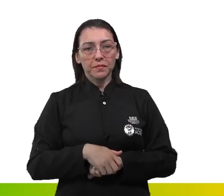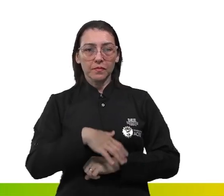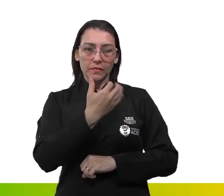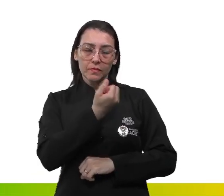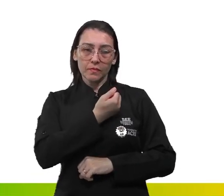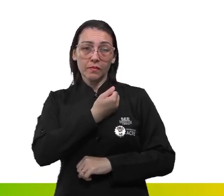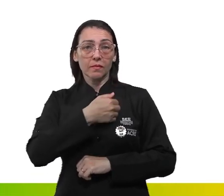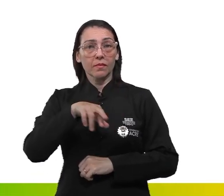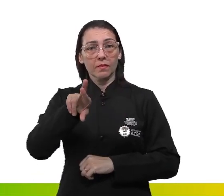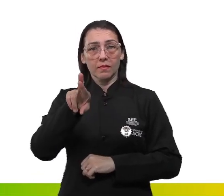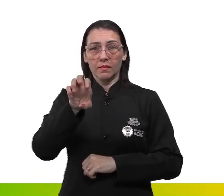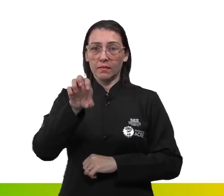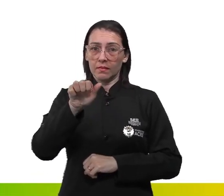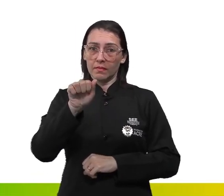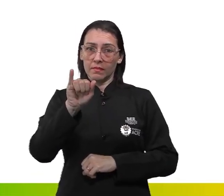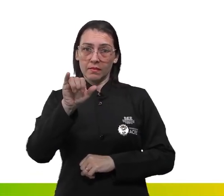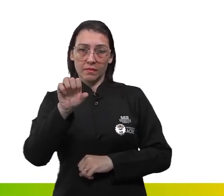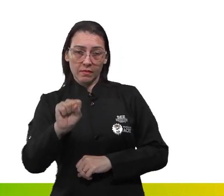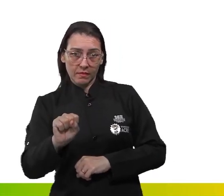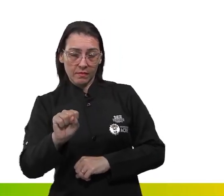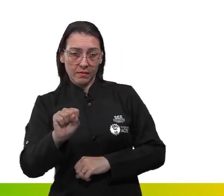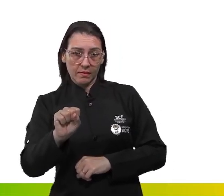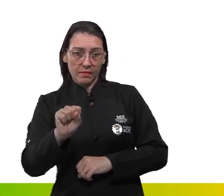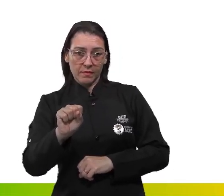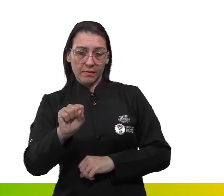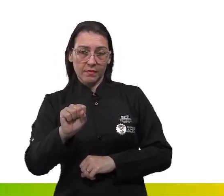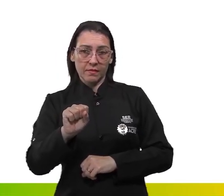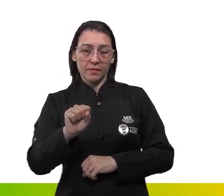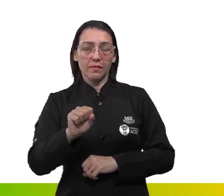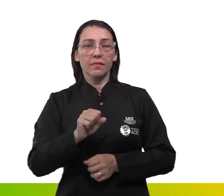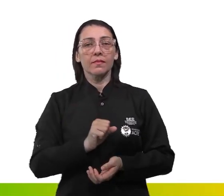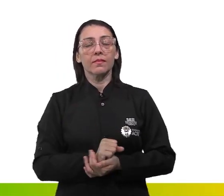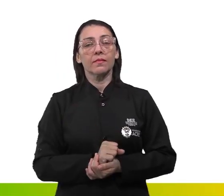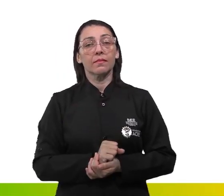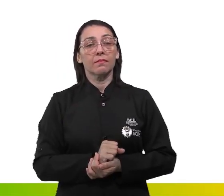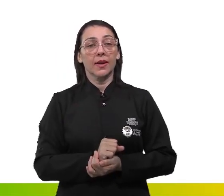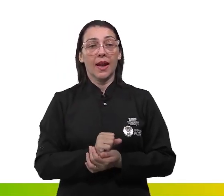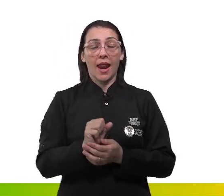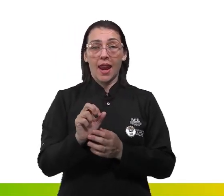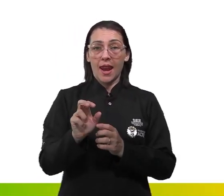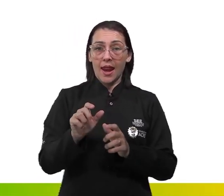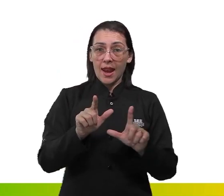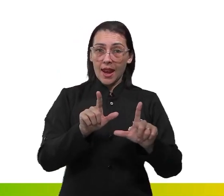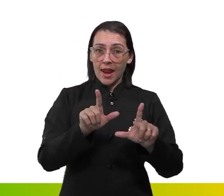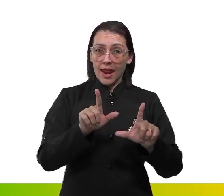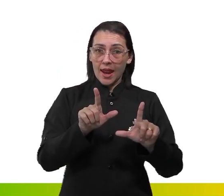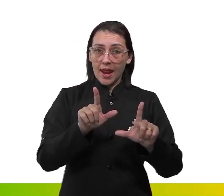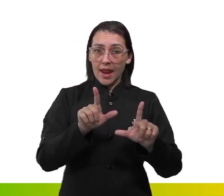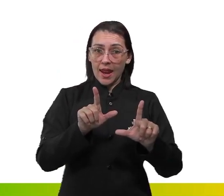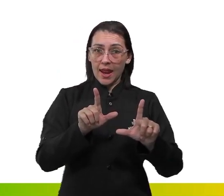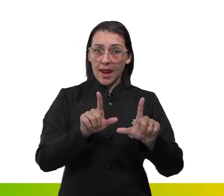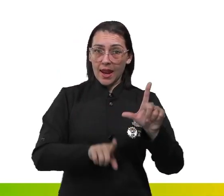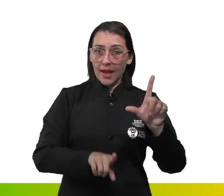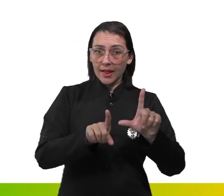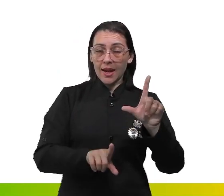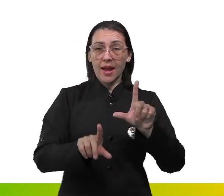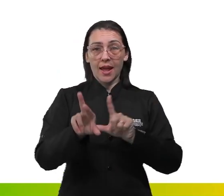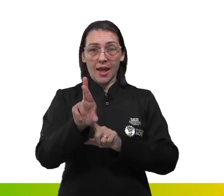Os números reais, que nós vamos denotar pela letra R, é a